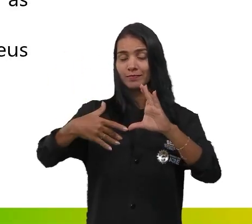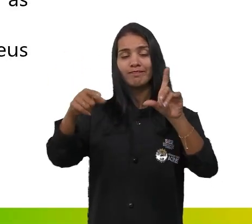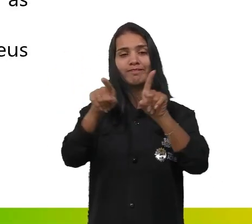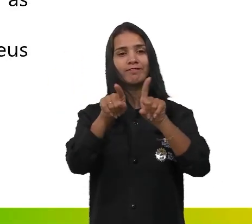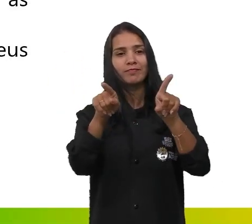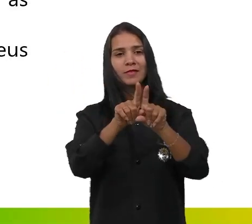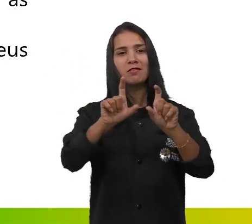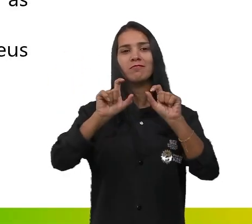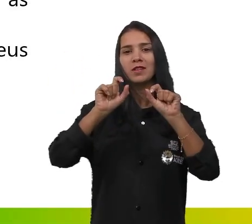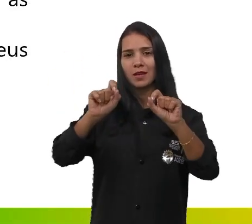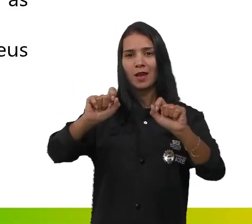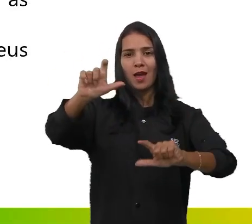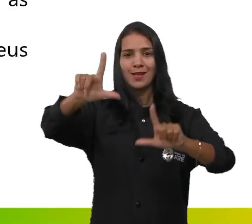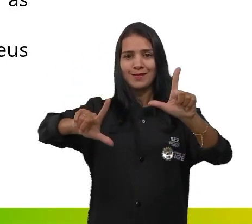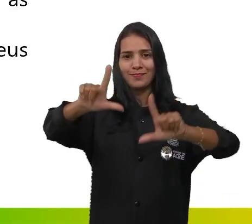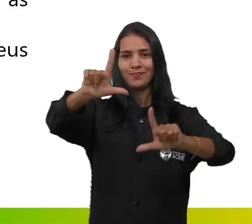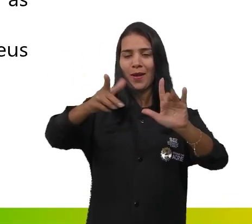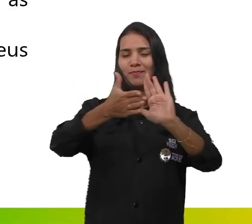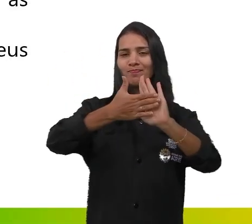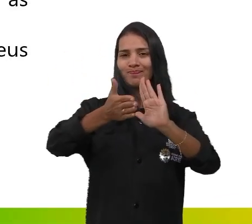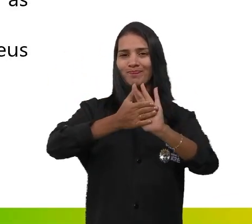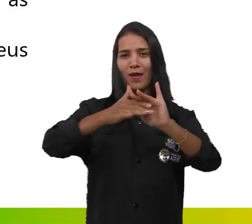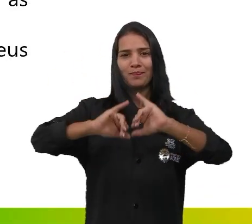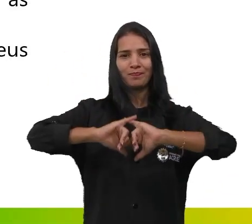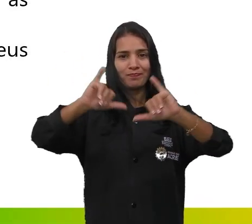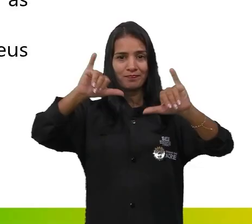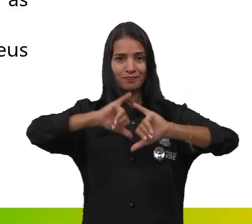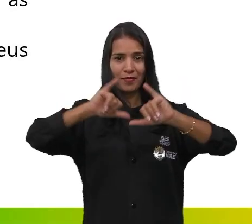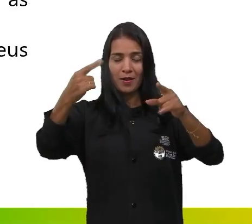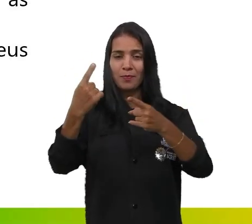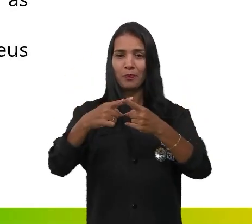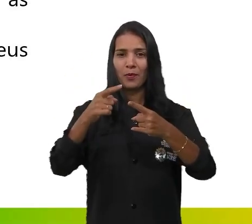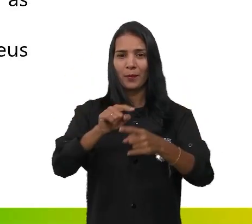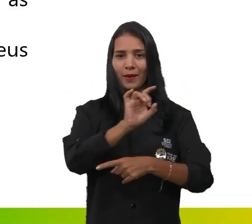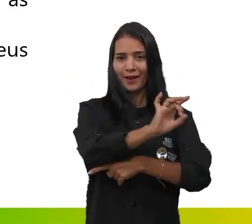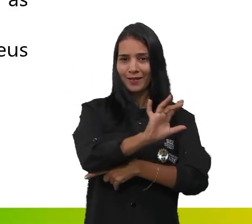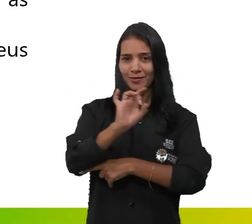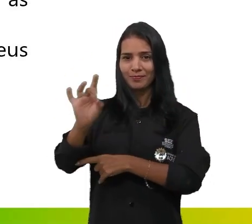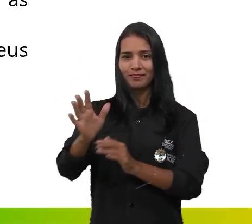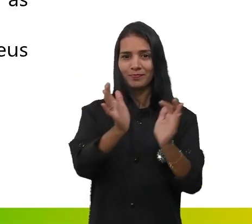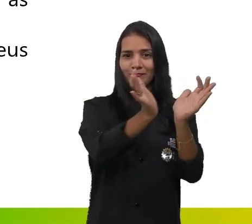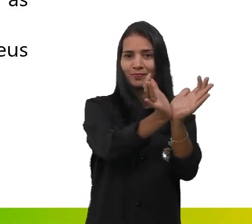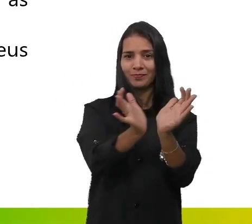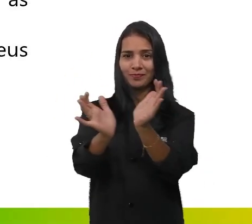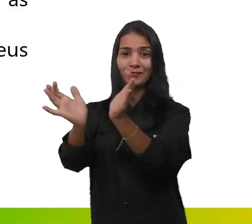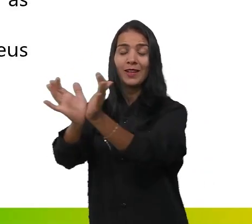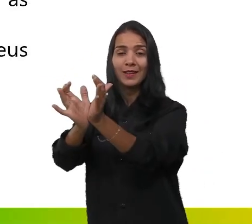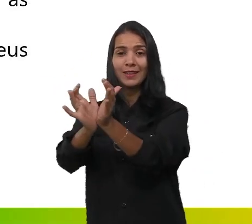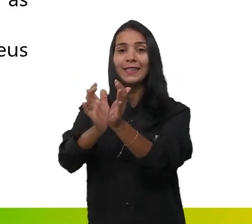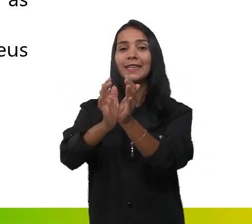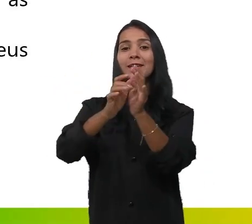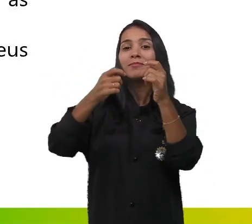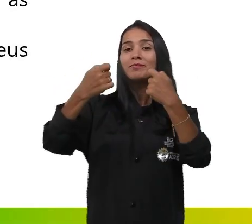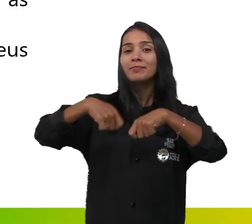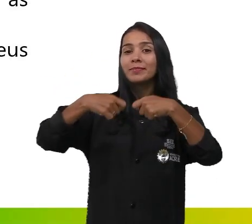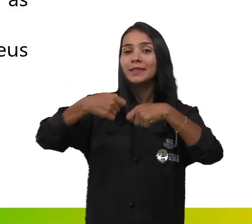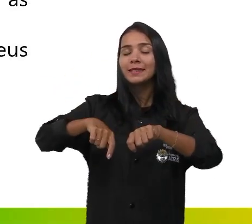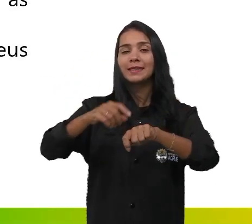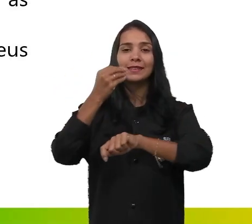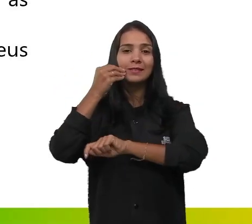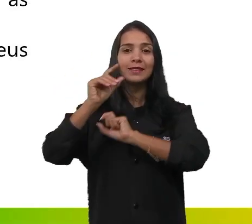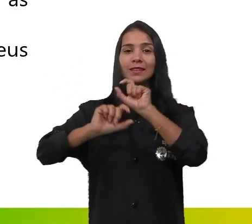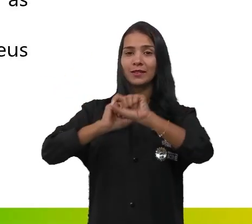o que é a propaganda ideológica? Cada potência buscava difundir seus valores,